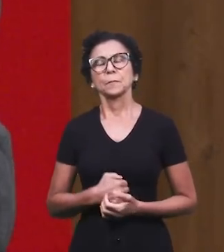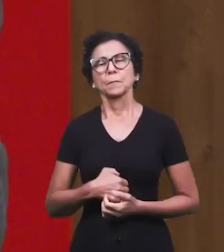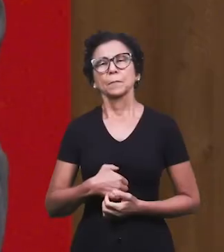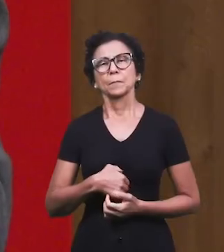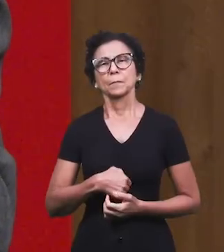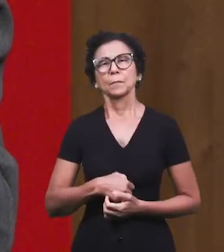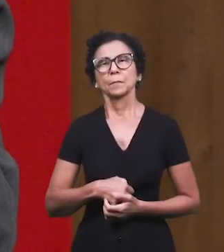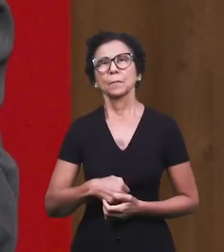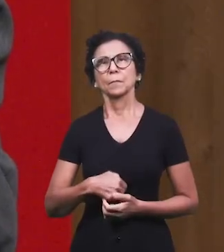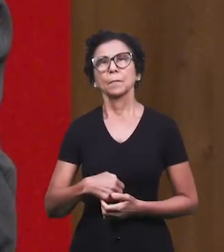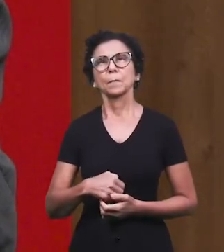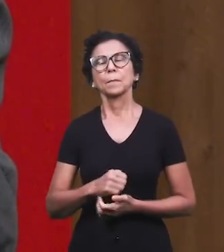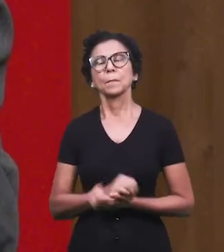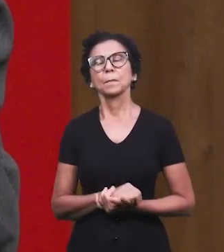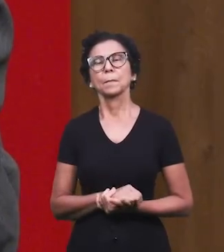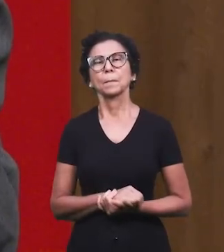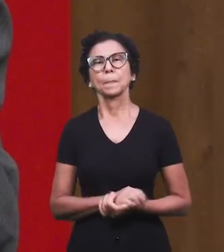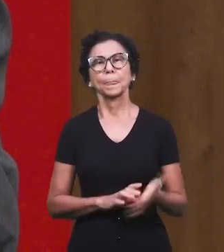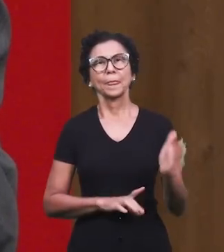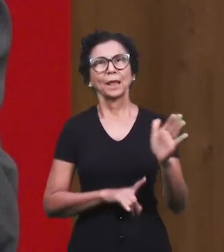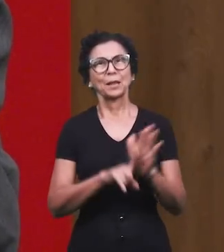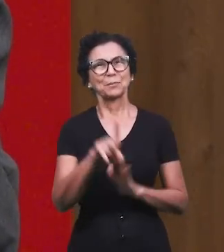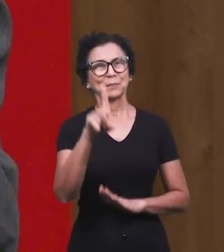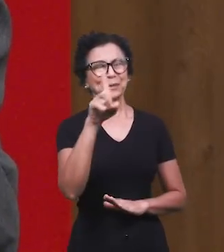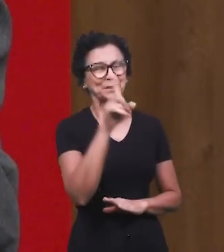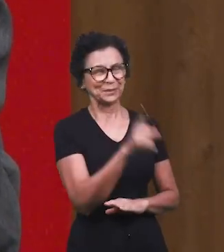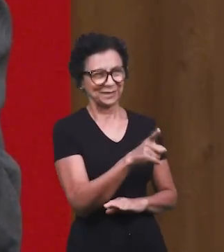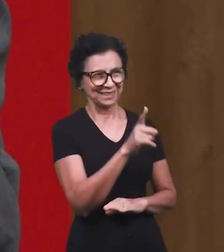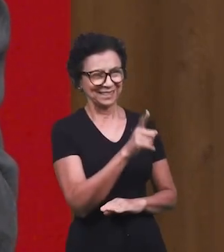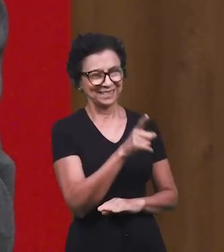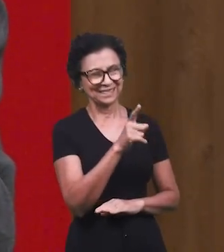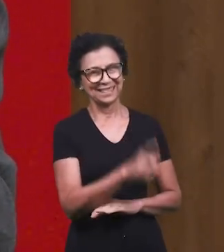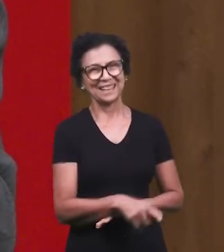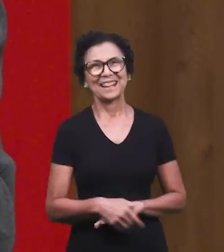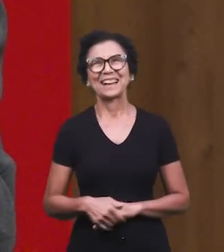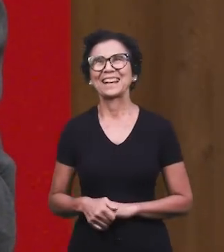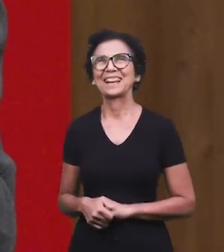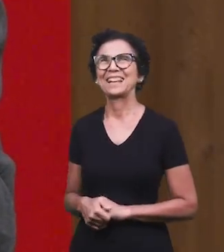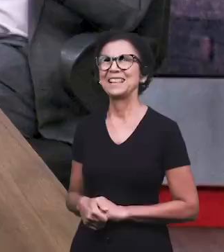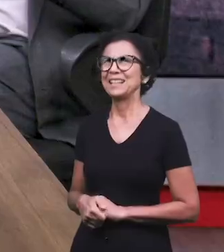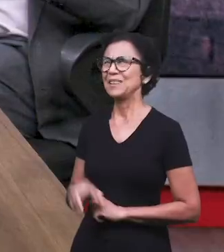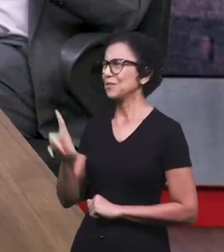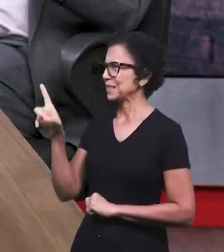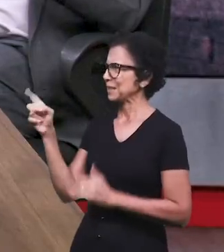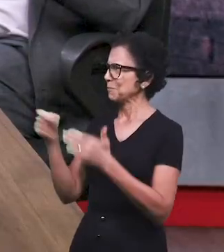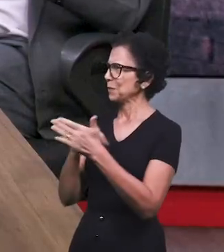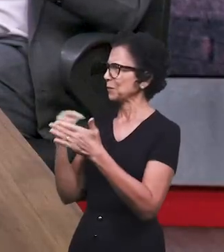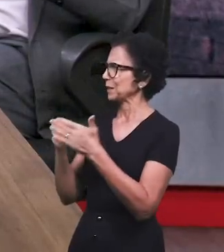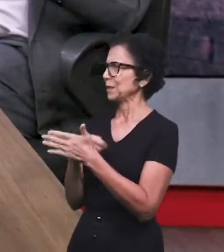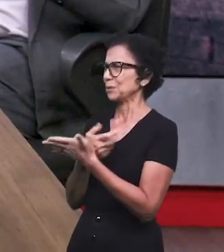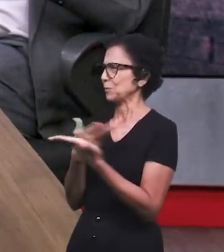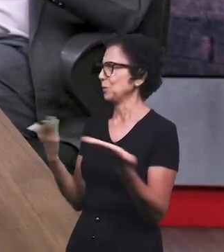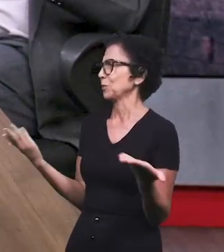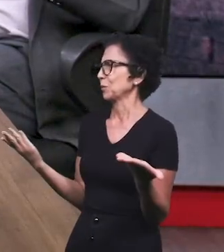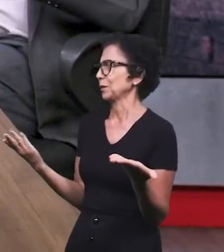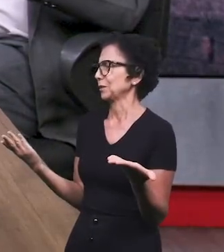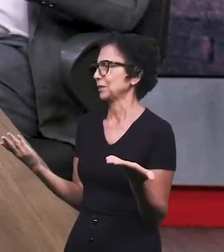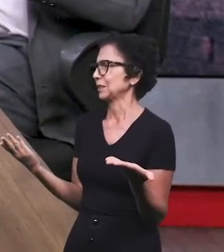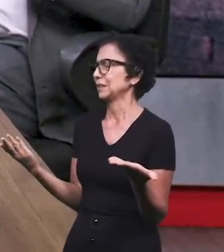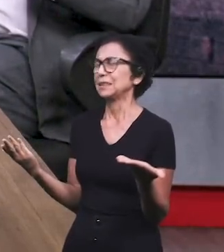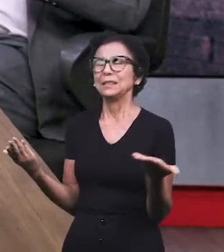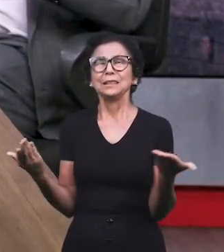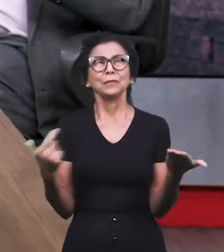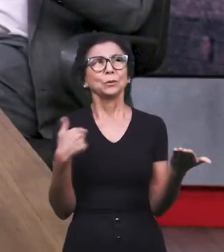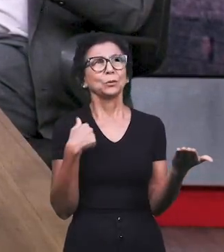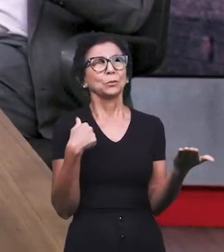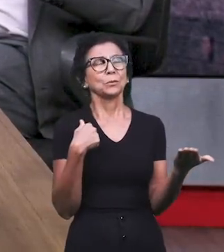Israel. Mas tem uma pergunta ainda. Não é perguntador demais hoje. Não, sabe por quê? Eu